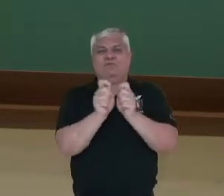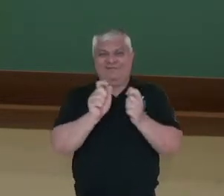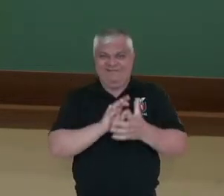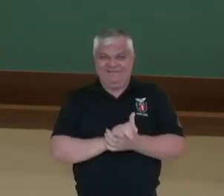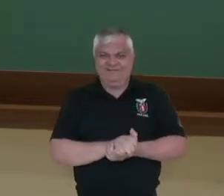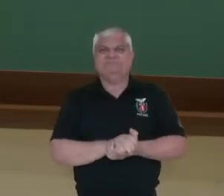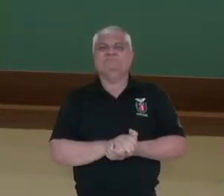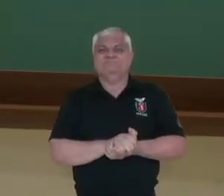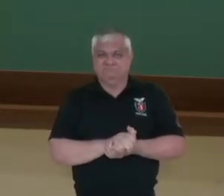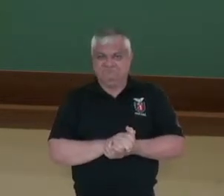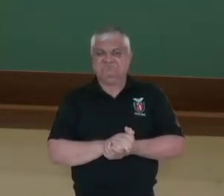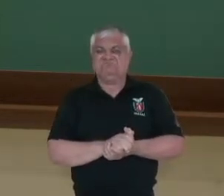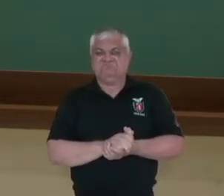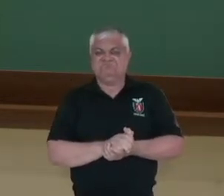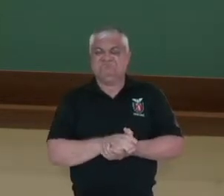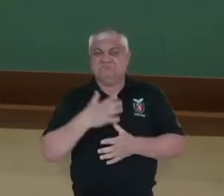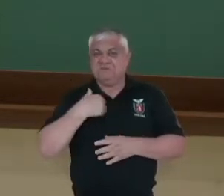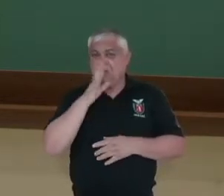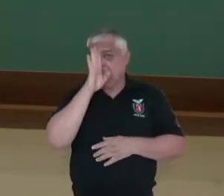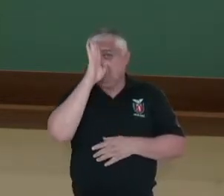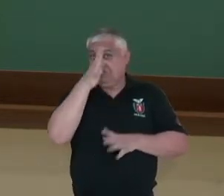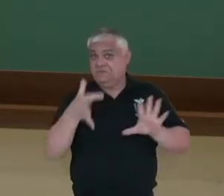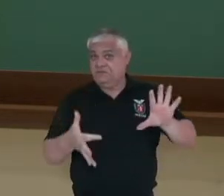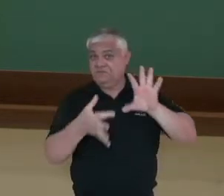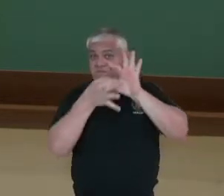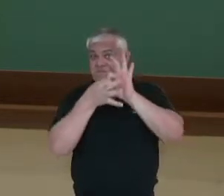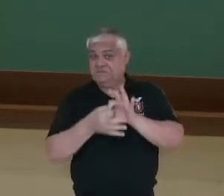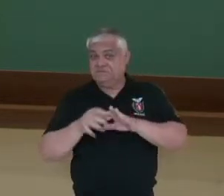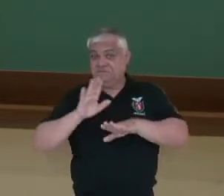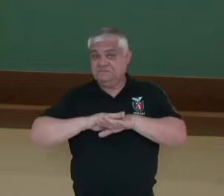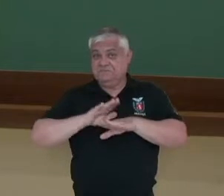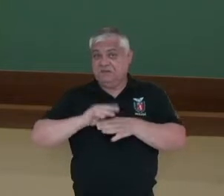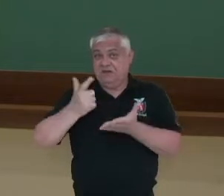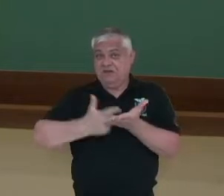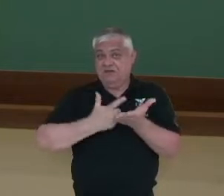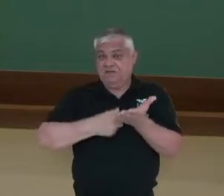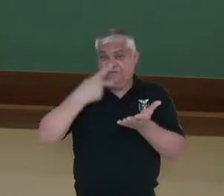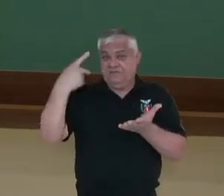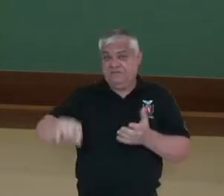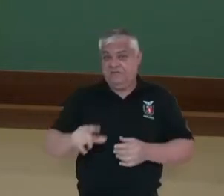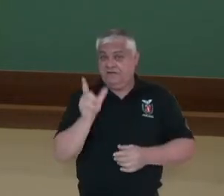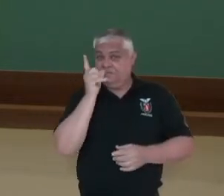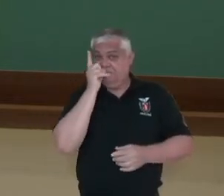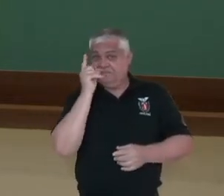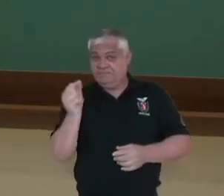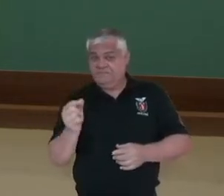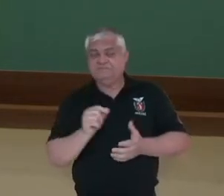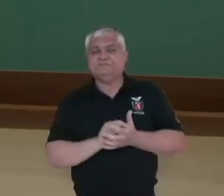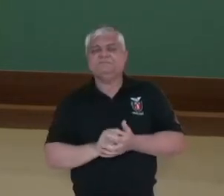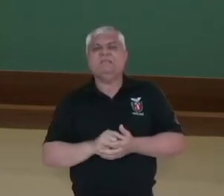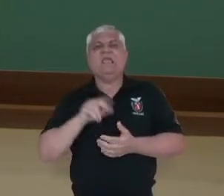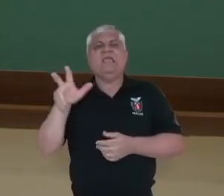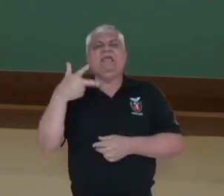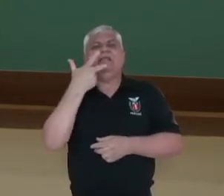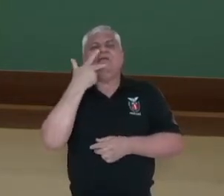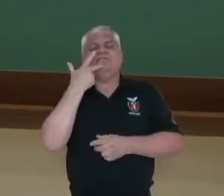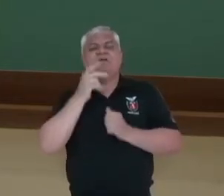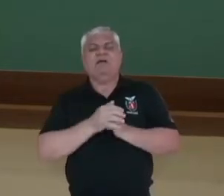argumento central dentro da obra de Montesquieu. Por quê? Ele vai dizer assim, olha, quando o poder